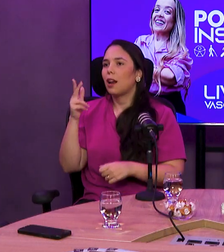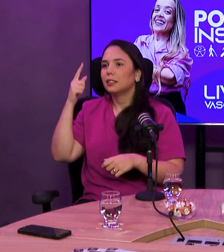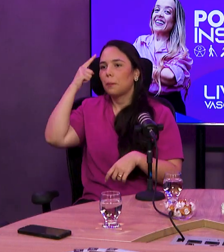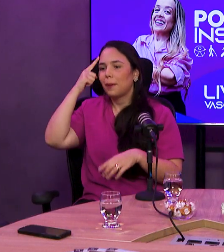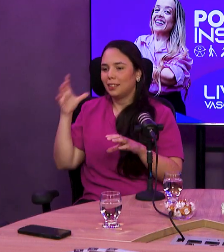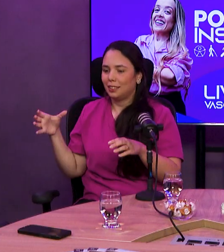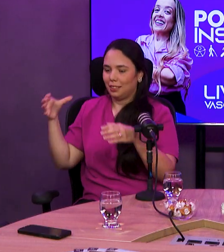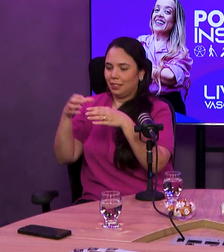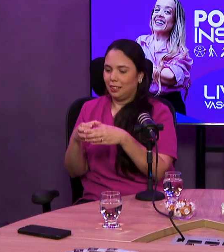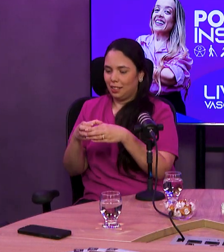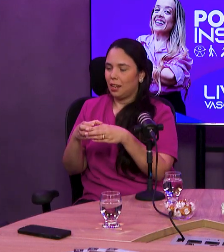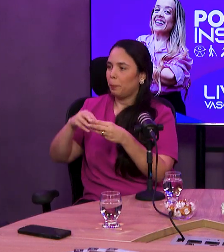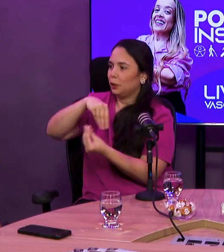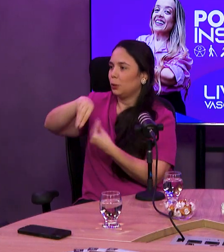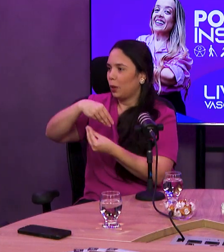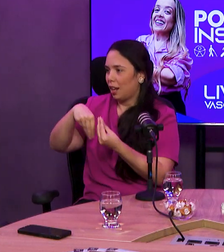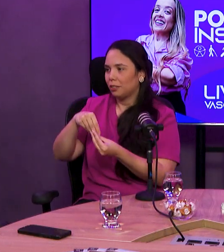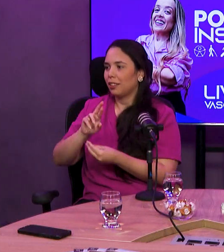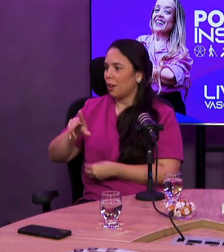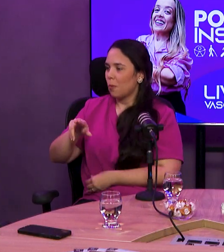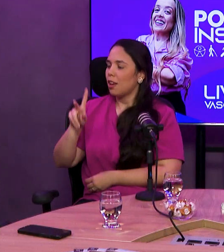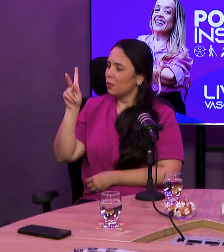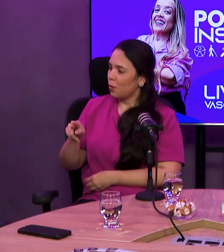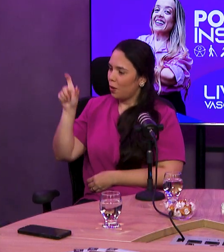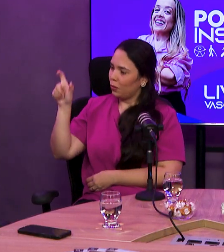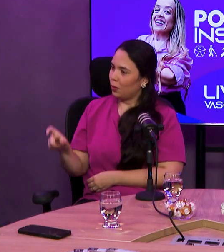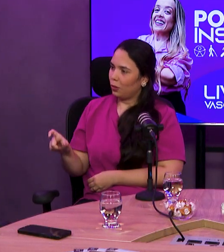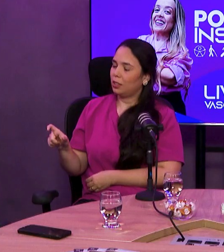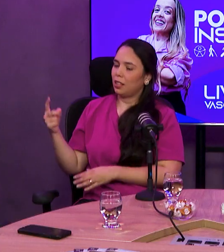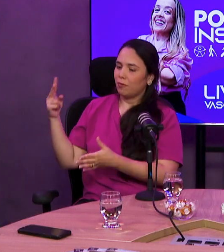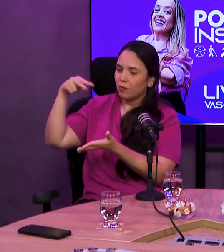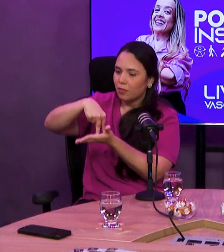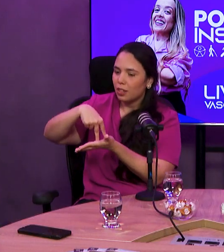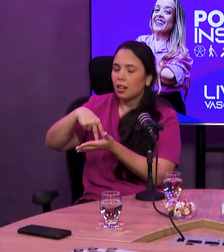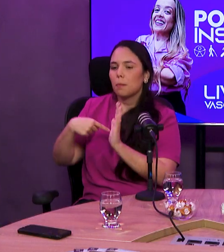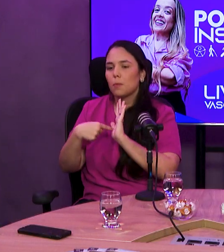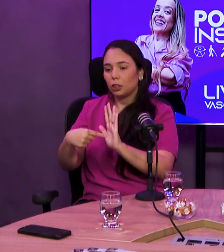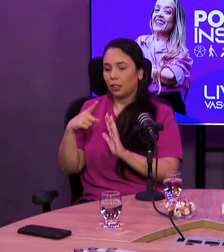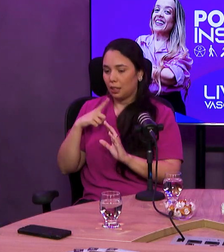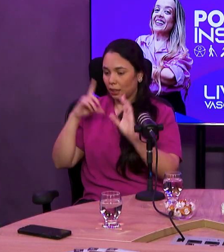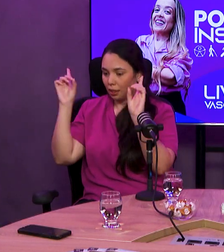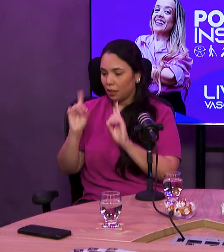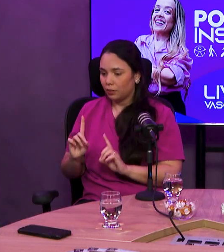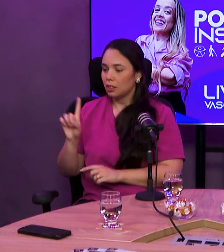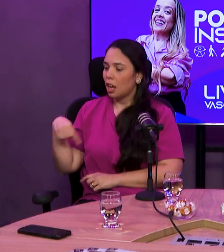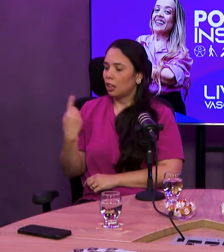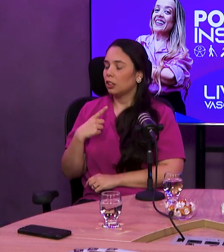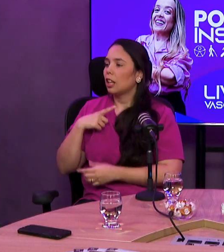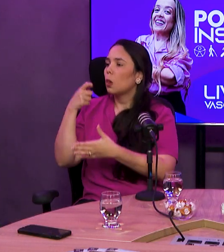famosa segregação. E a gente está trazendo pessoas como você para mostrar que, mesmo tendo deficiência, somos